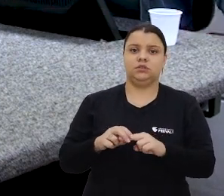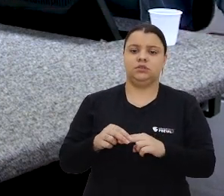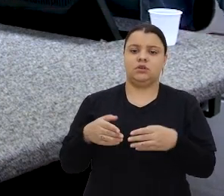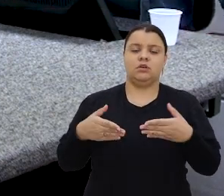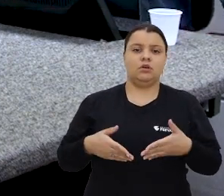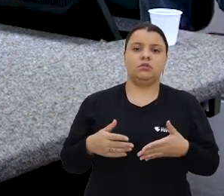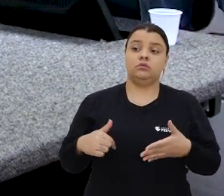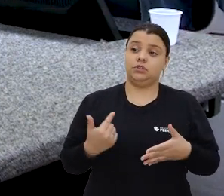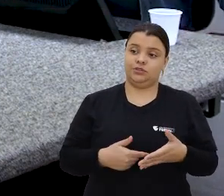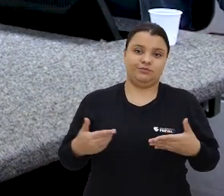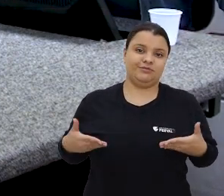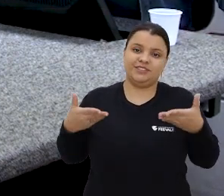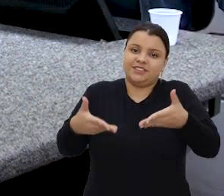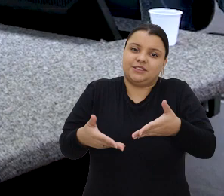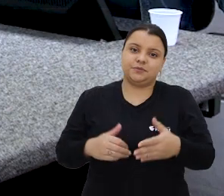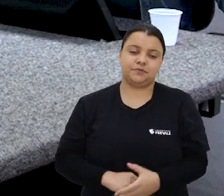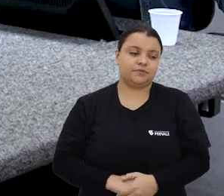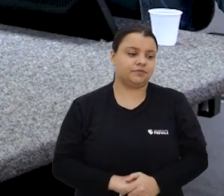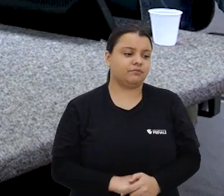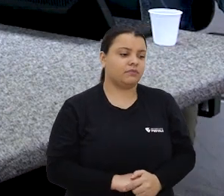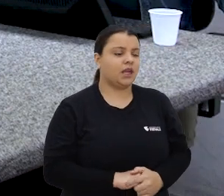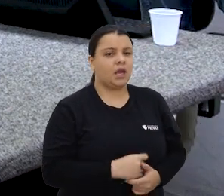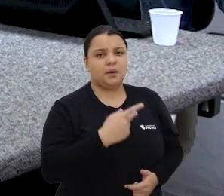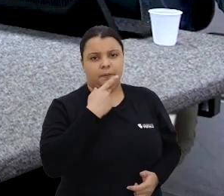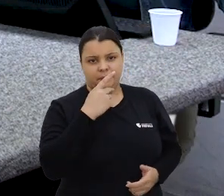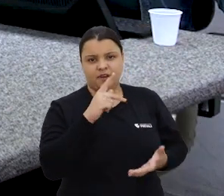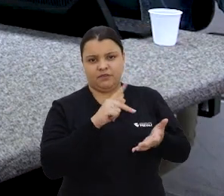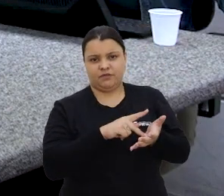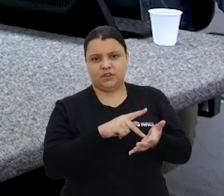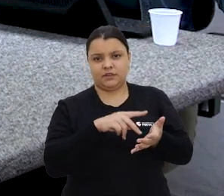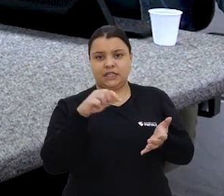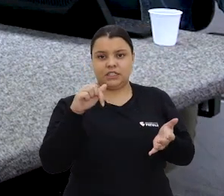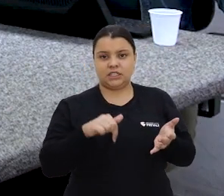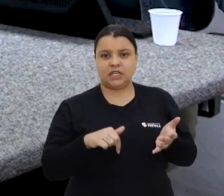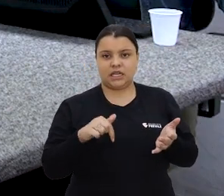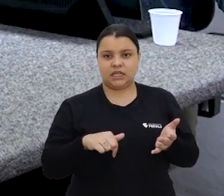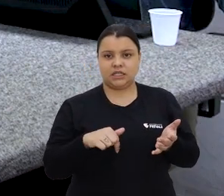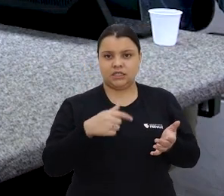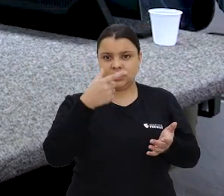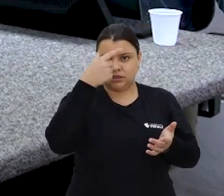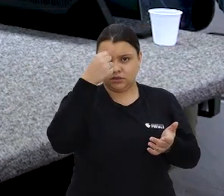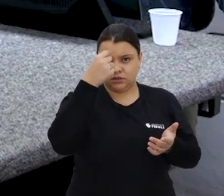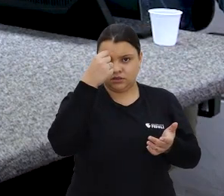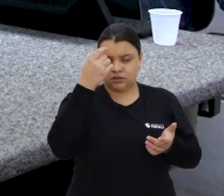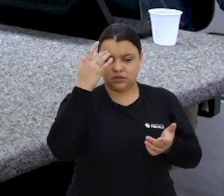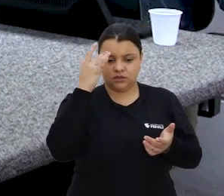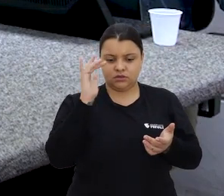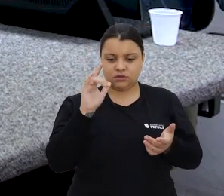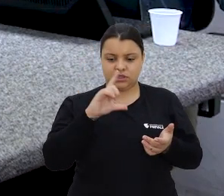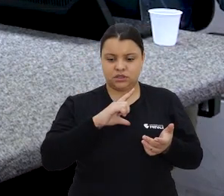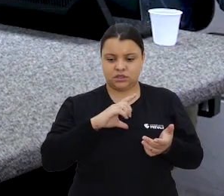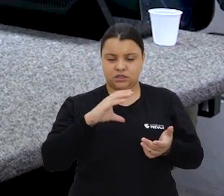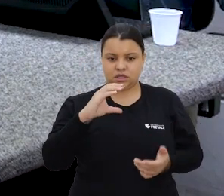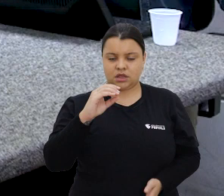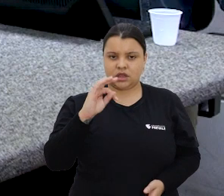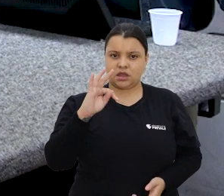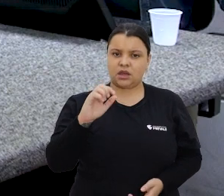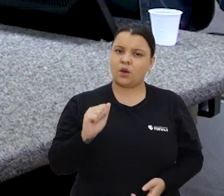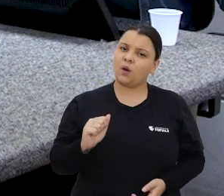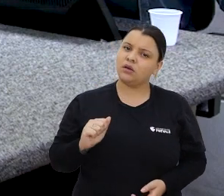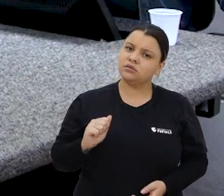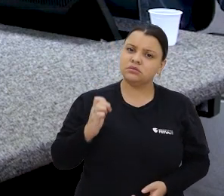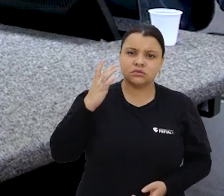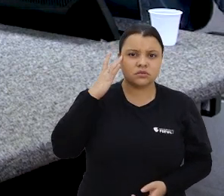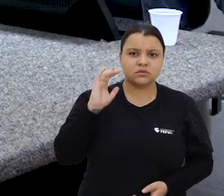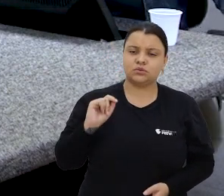está aqui, né? E pra ser bem sincero, eu nem sei se aqui na universidade tem lei de cotas. Eu não sei, nunca me aprofundei Eu também, quando eu